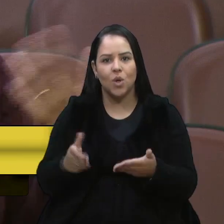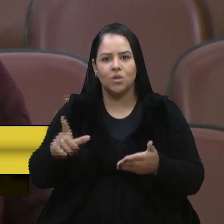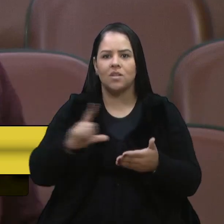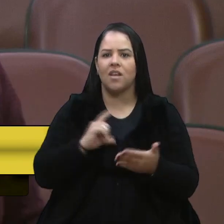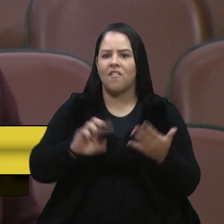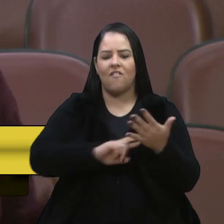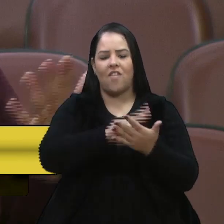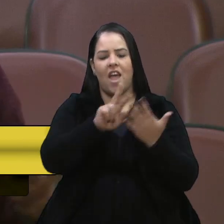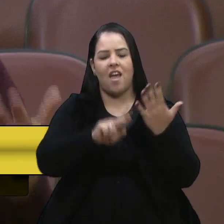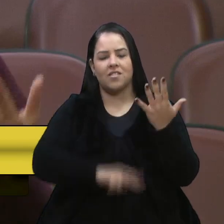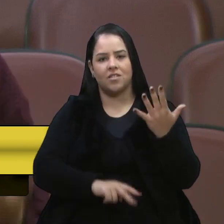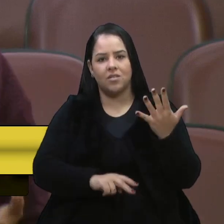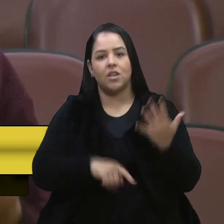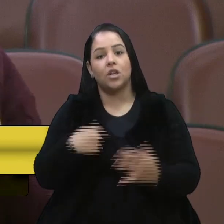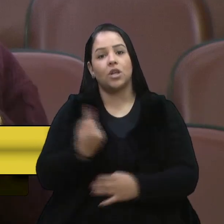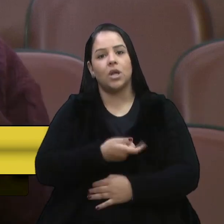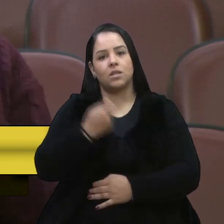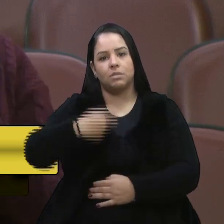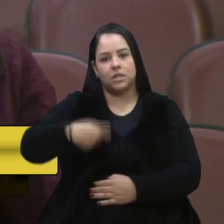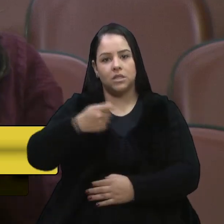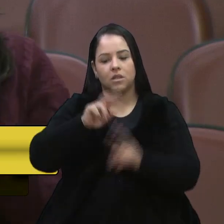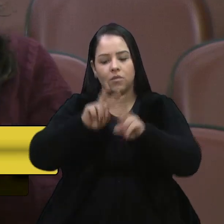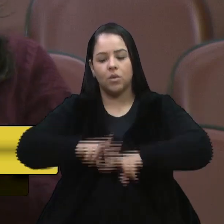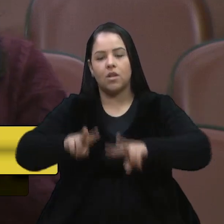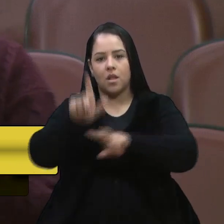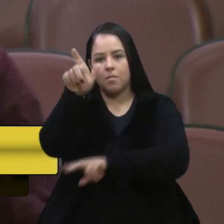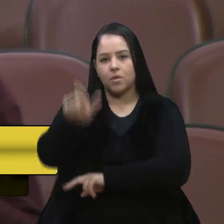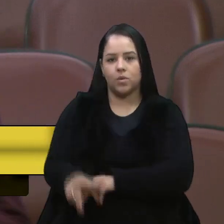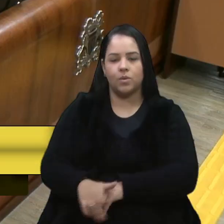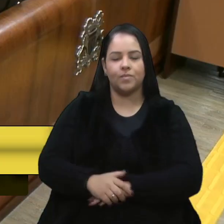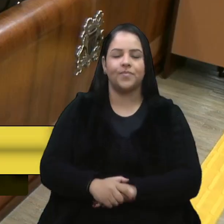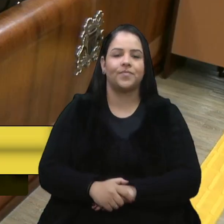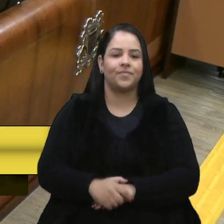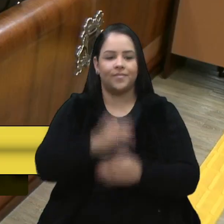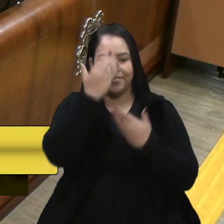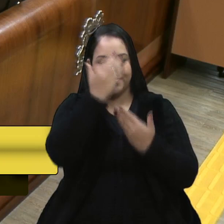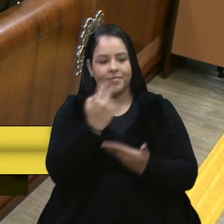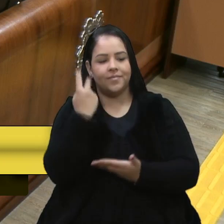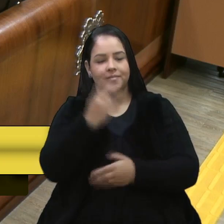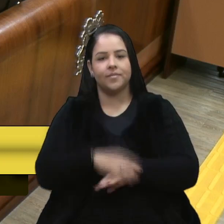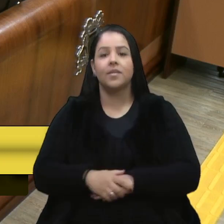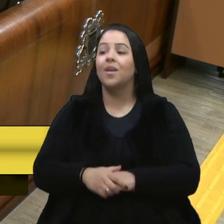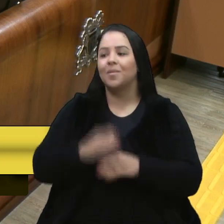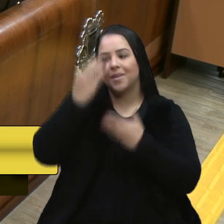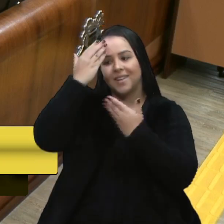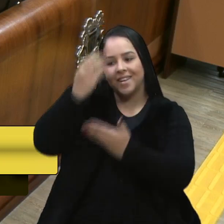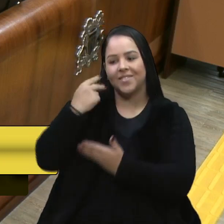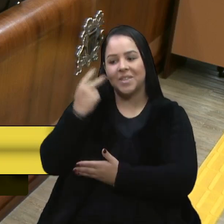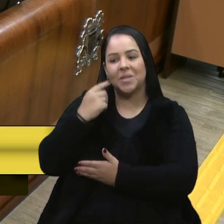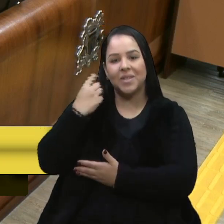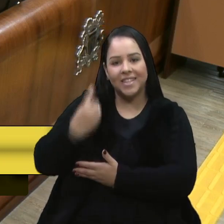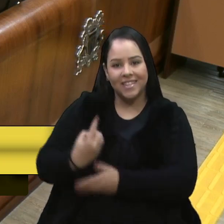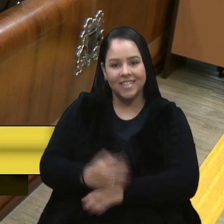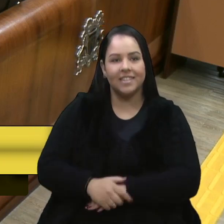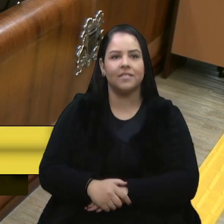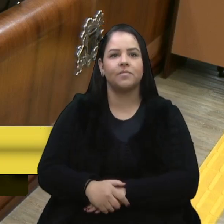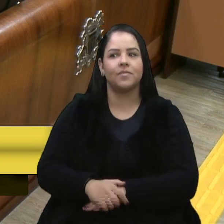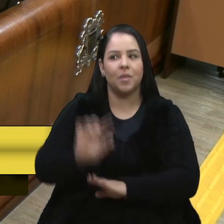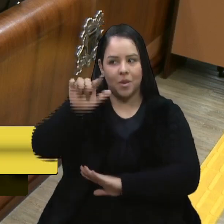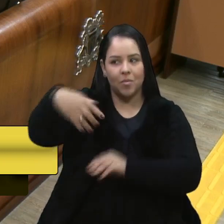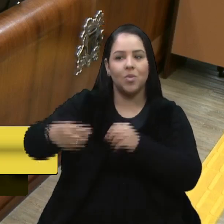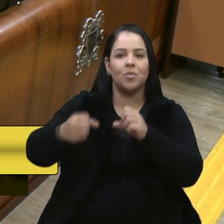a gente precisa sempre olhar as pessoas. Obrigada, muito vereadora. Obrigada, vereadora Denise. Exatamente. A parte, vereadora Estela. Já lhe